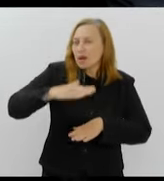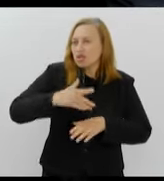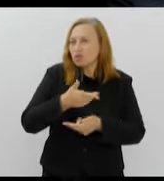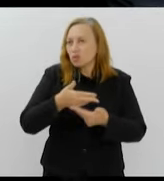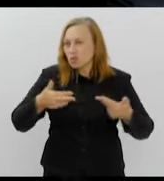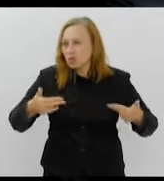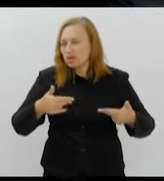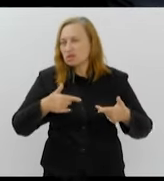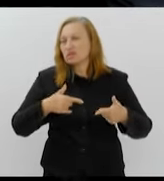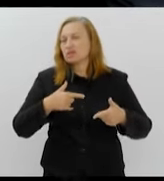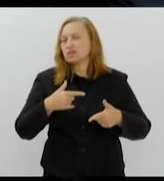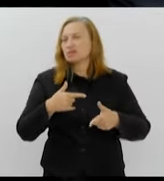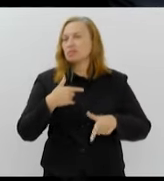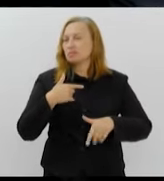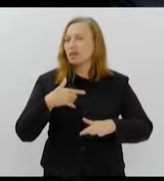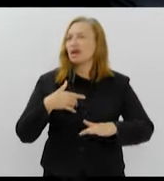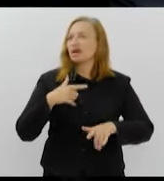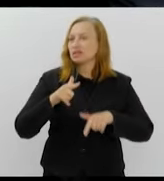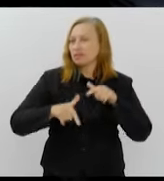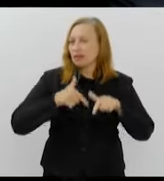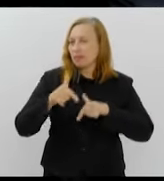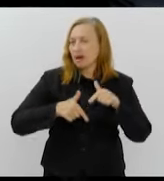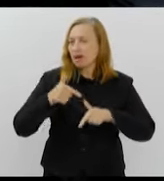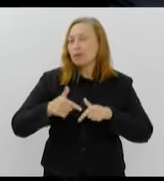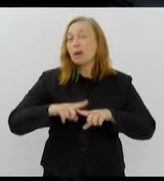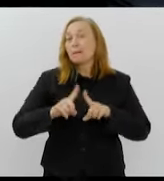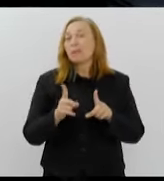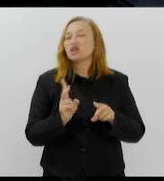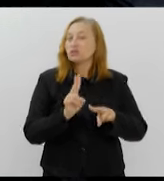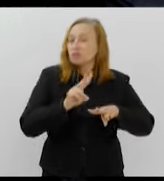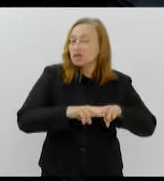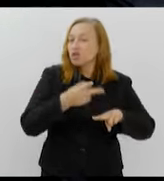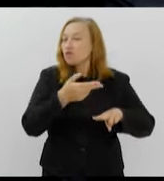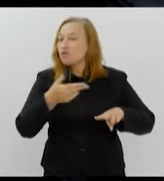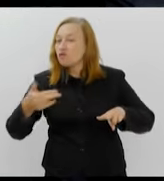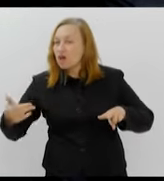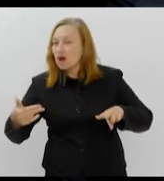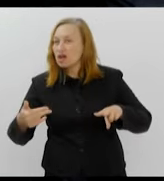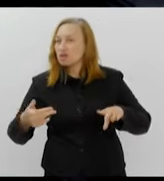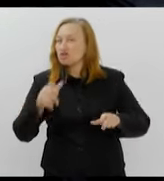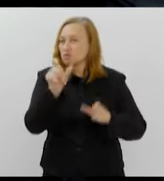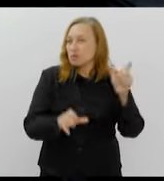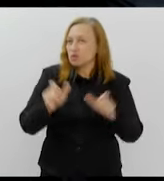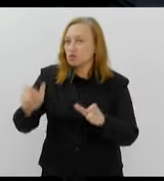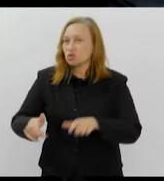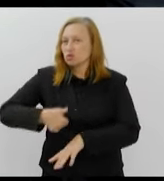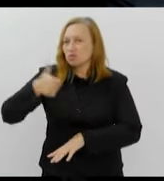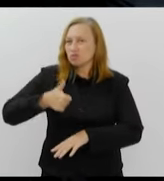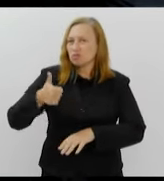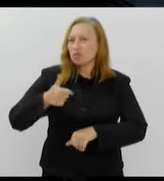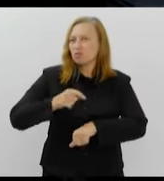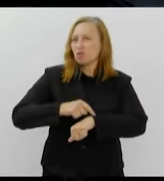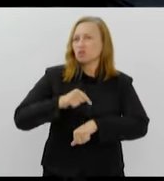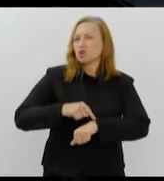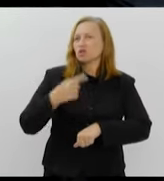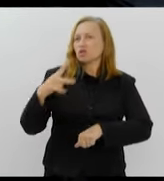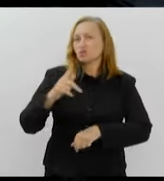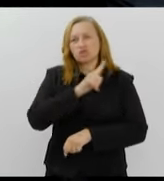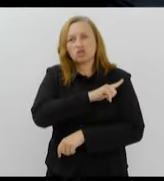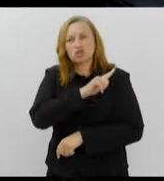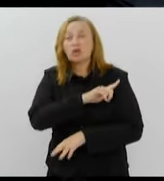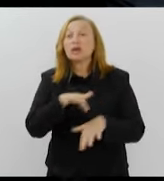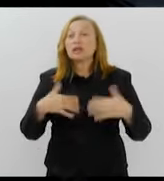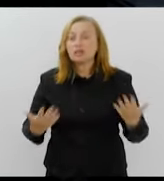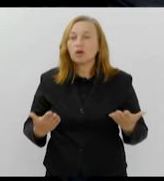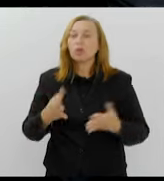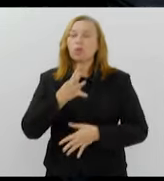do rio mas prendeu muito quadrilheiro miliciano traficante desbaratou quadrilhas logo nos primeiros momentos da sua gestão então fica aqui